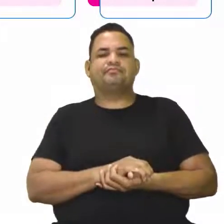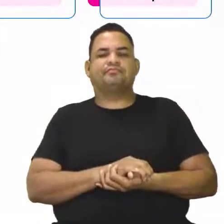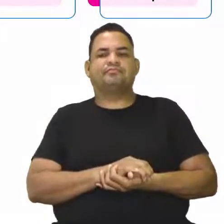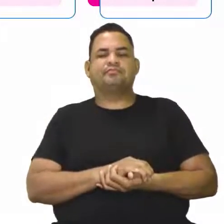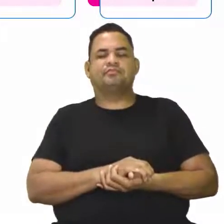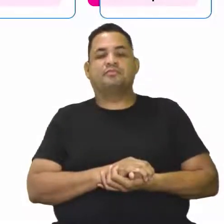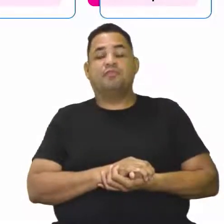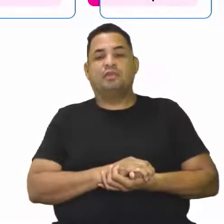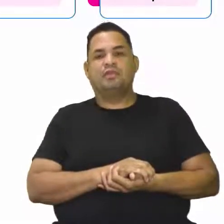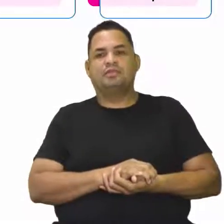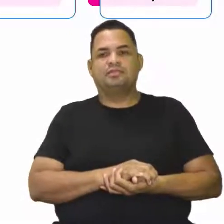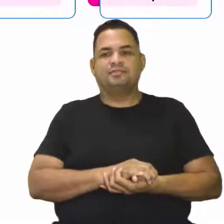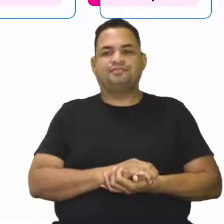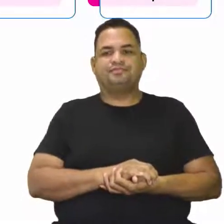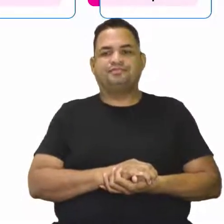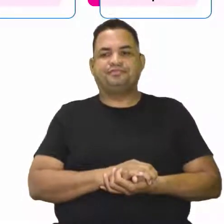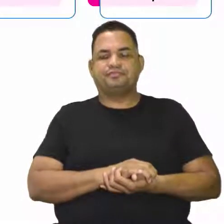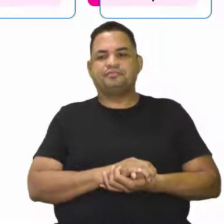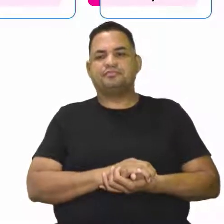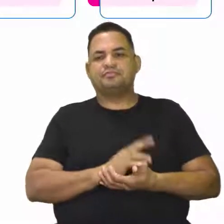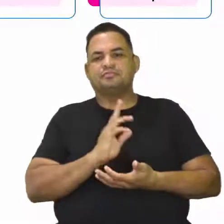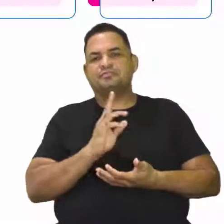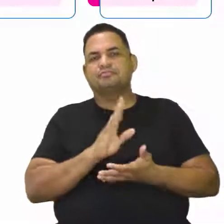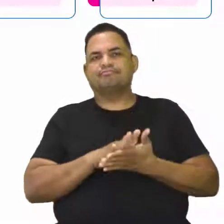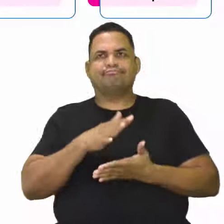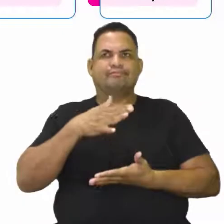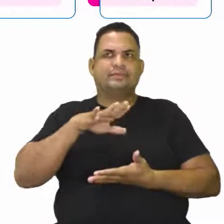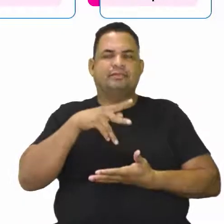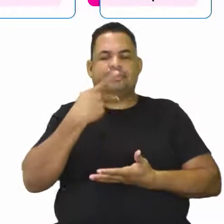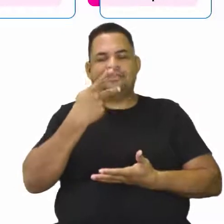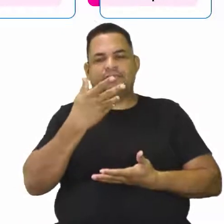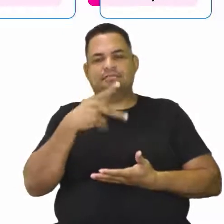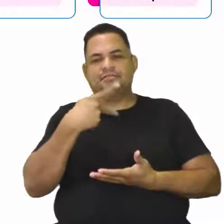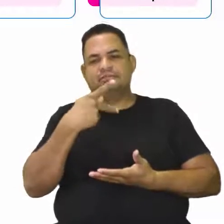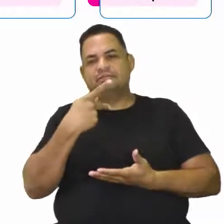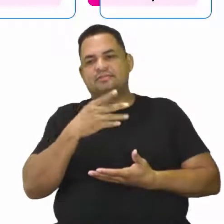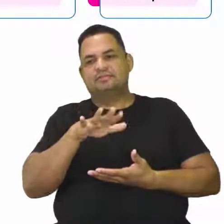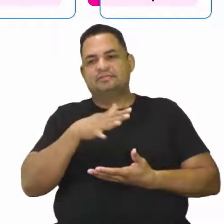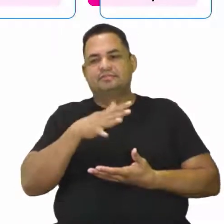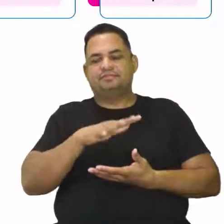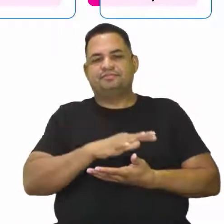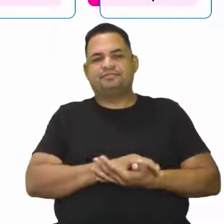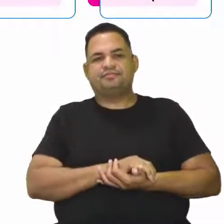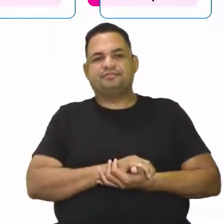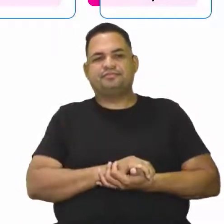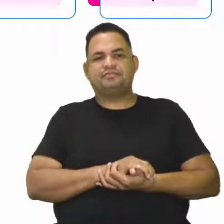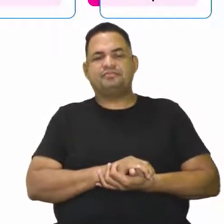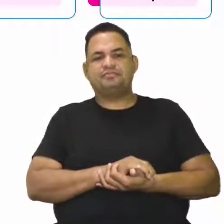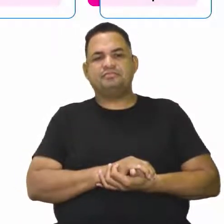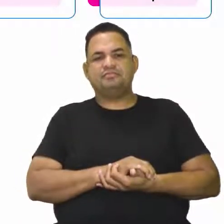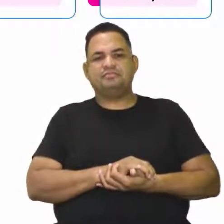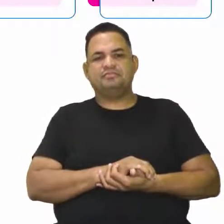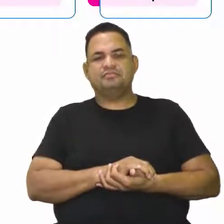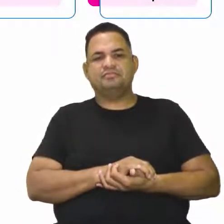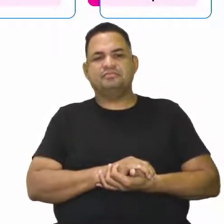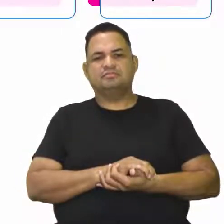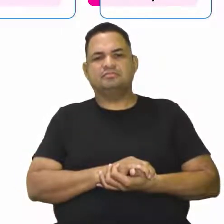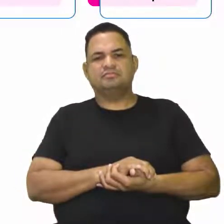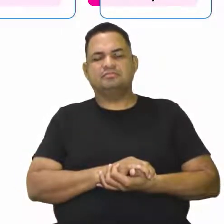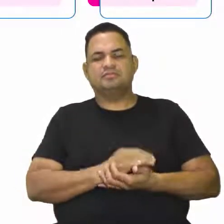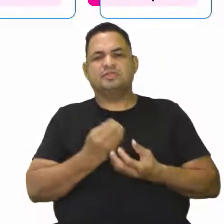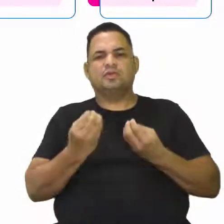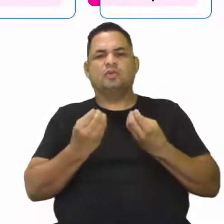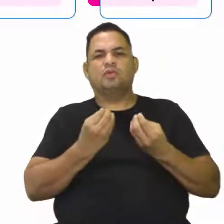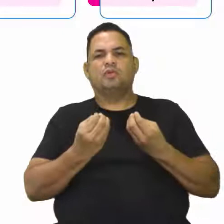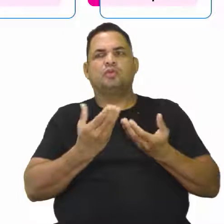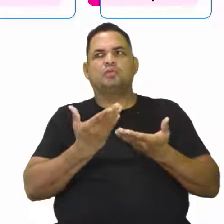uma grande parte das vezes, fala mais ou menos. Ah, sim. Não é verdade? É. Ah, eu tô mais ou menos. E como é que